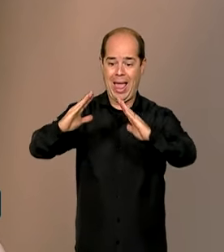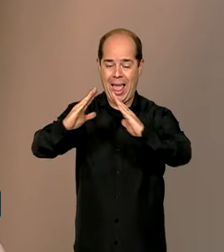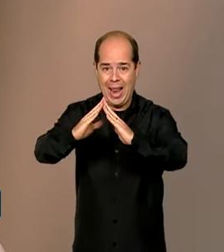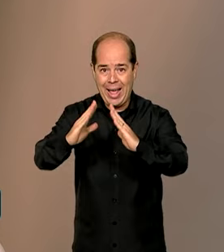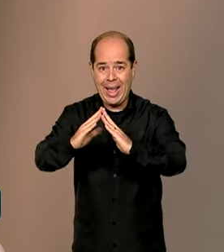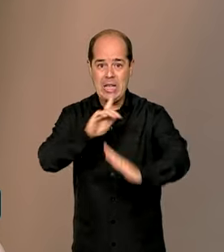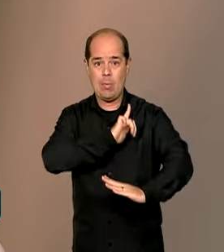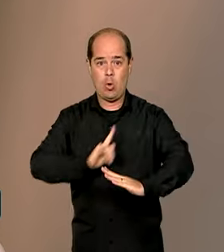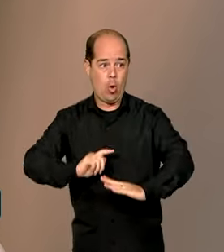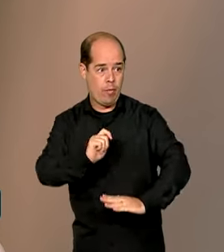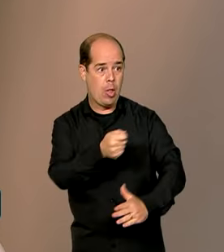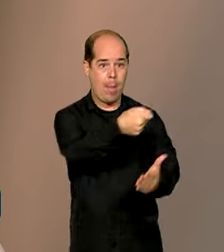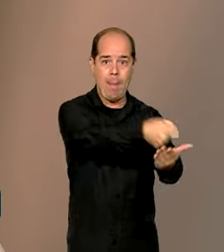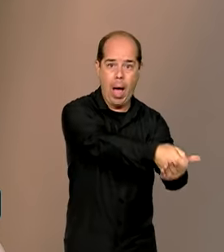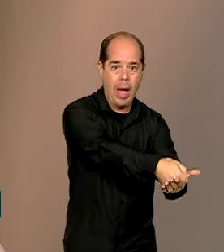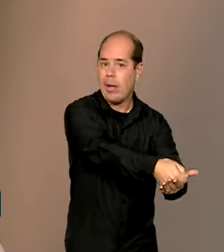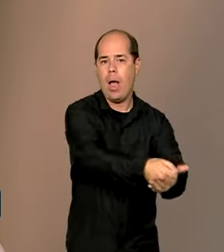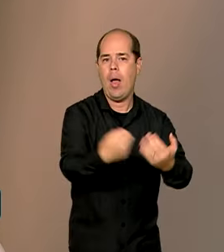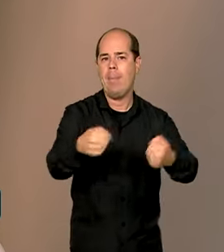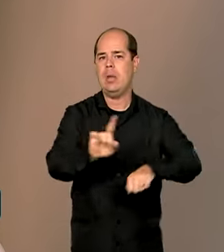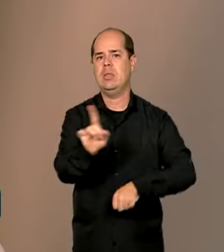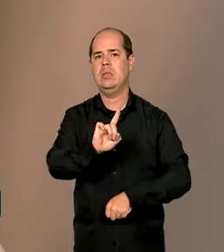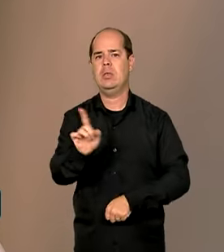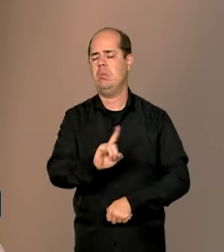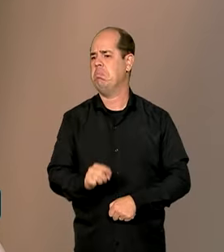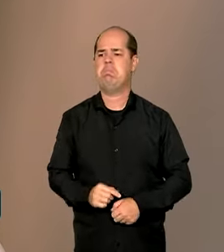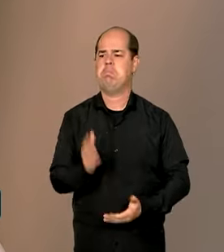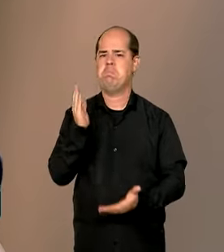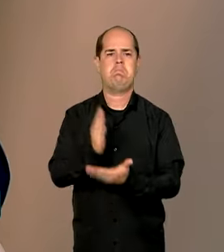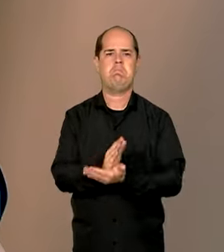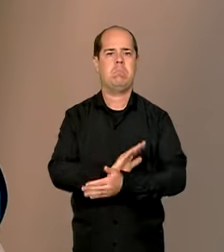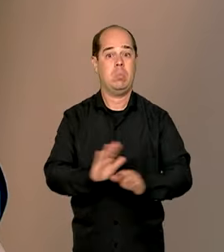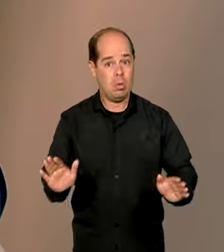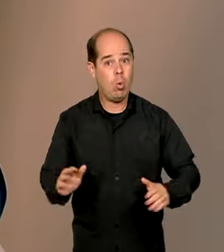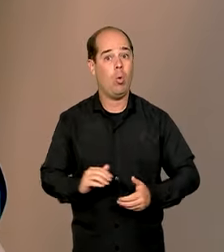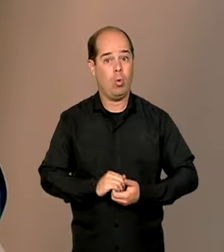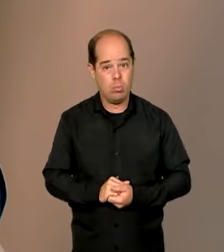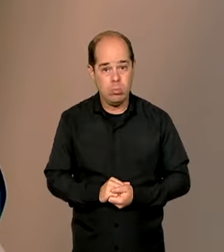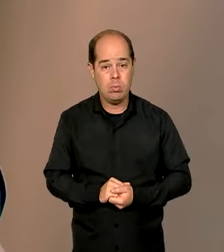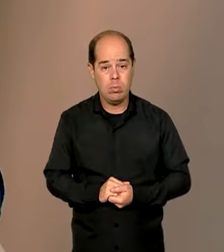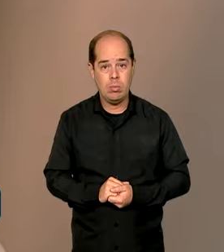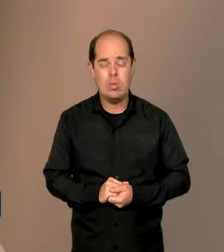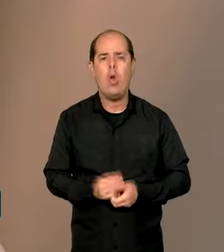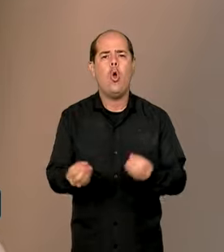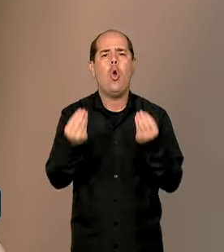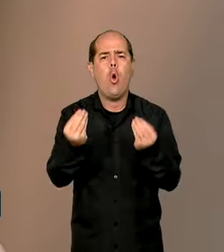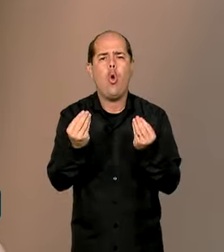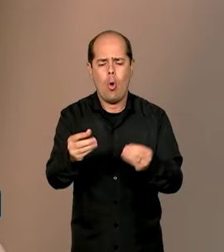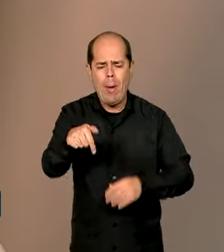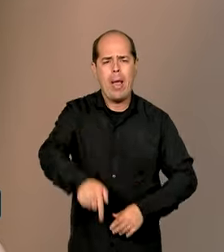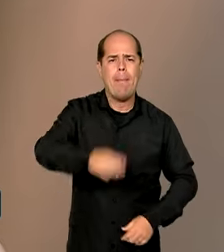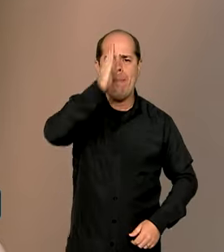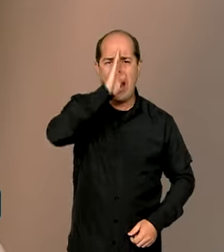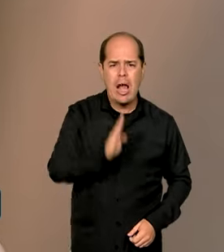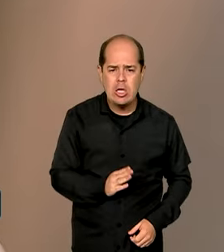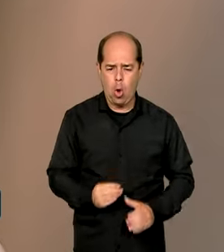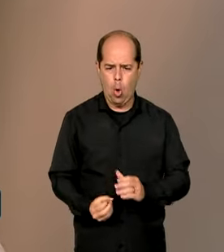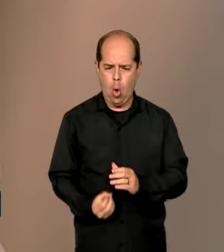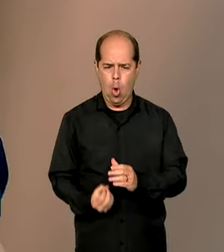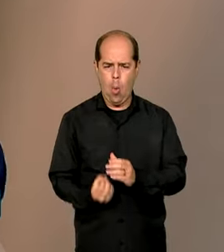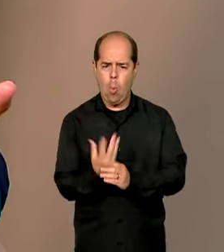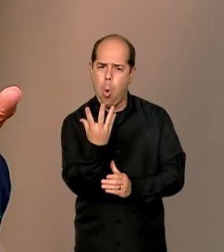A necessidade de um país que é um dos maiores produtores de alimento do mundo, não é, ter não só